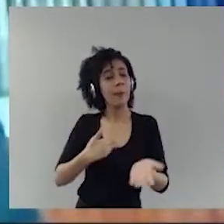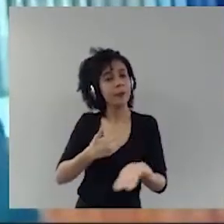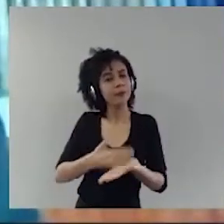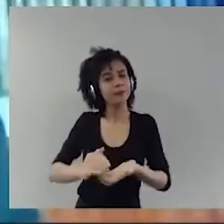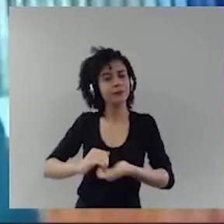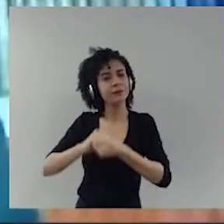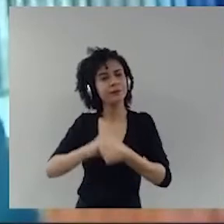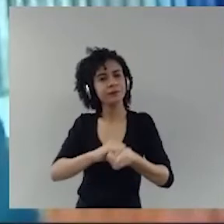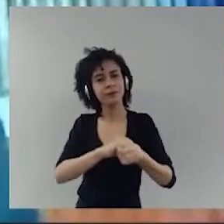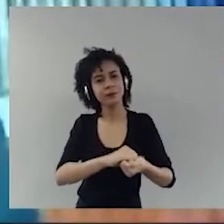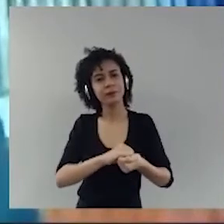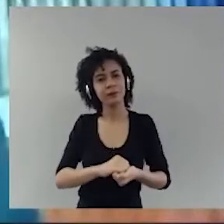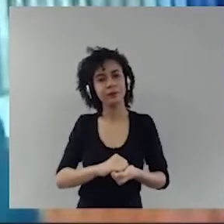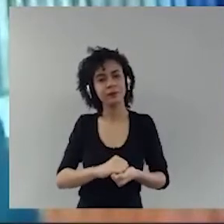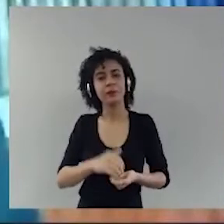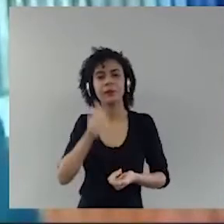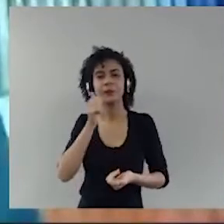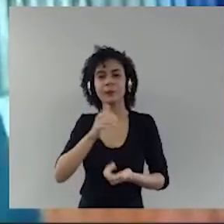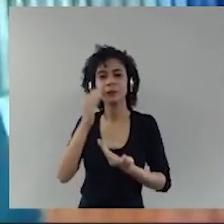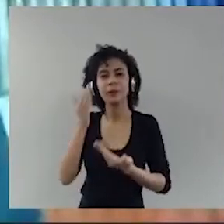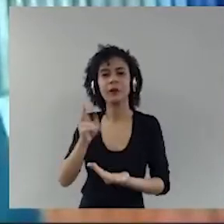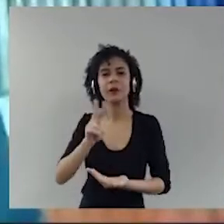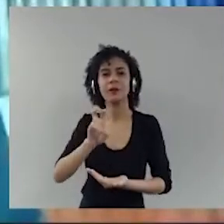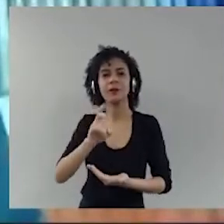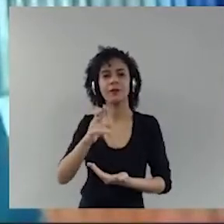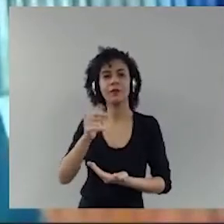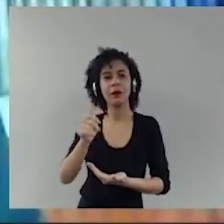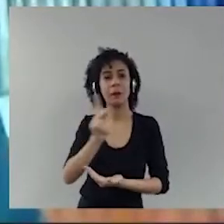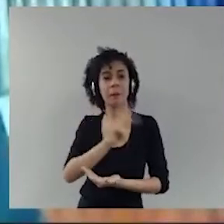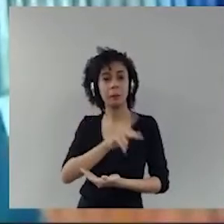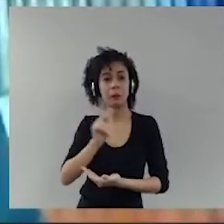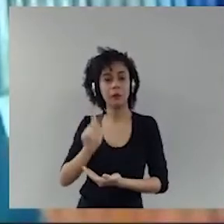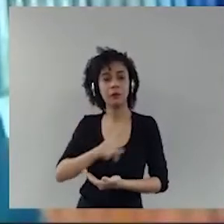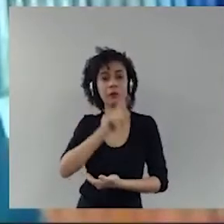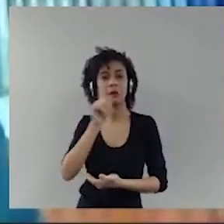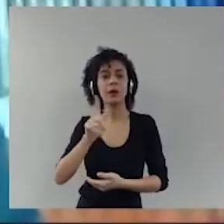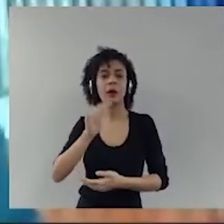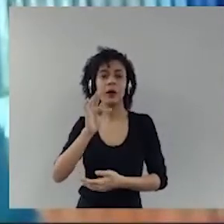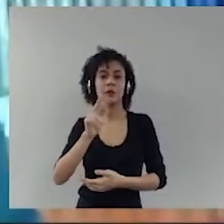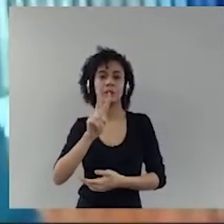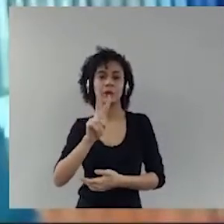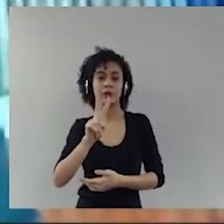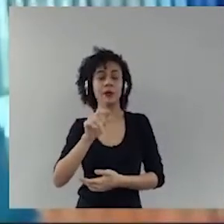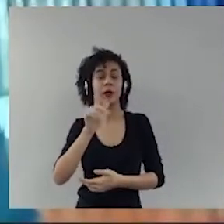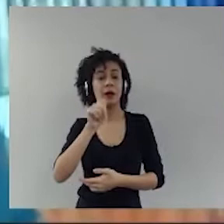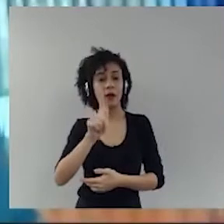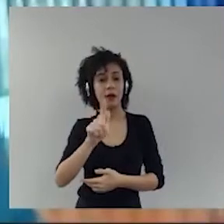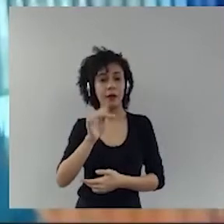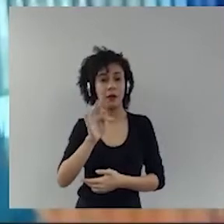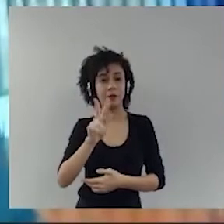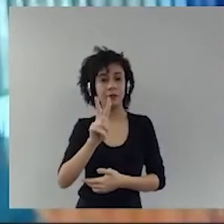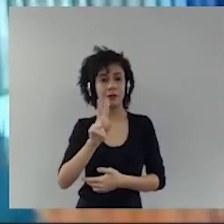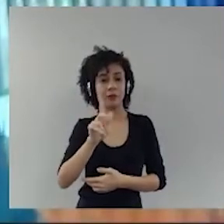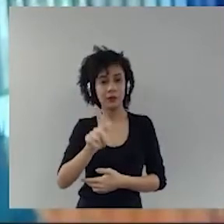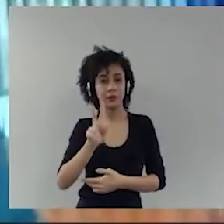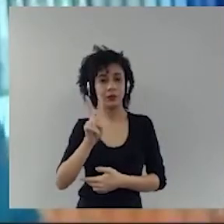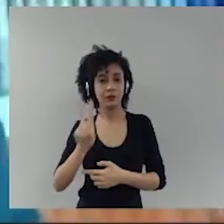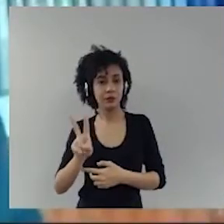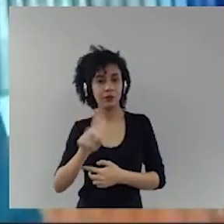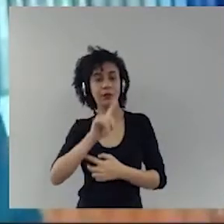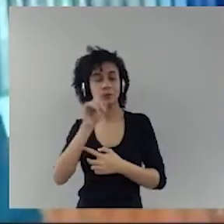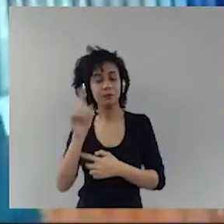cumprimentado-a você der monteiro professora da fundação getúlio vargas são paulo e da sociedade brasileira de direito